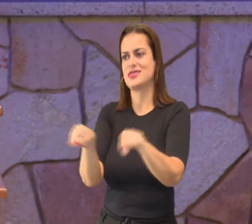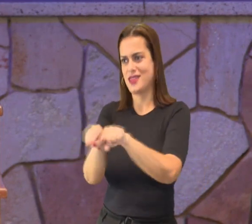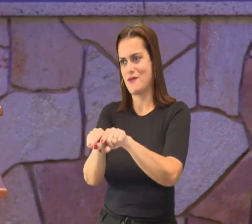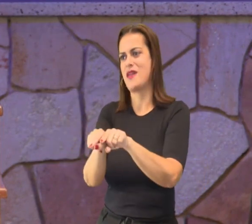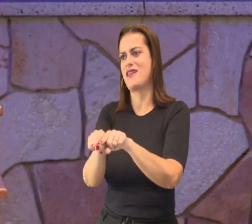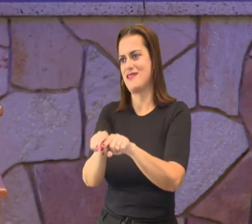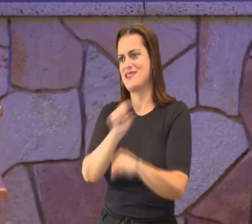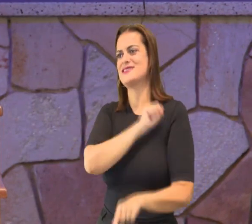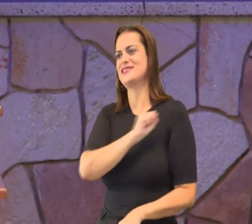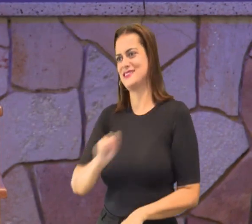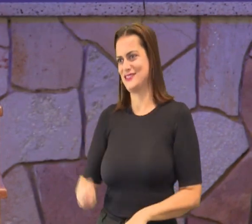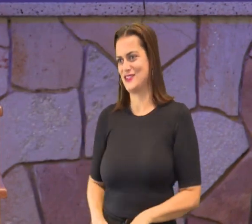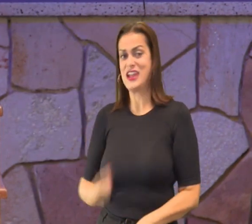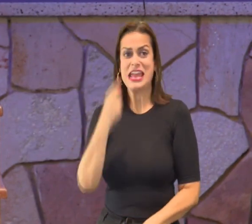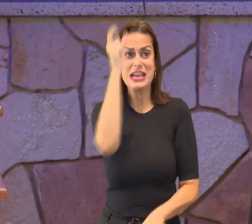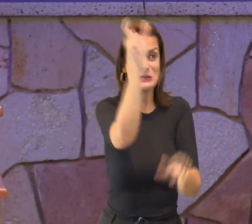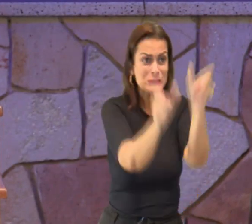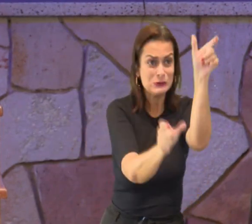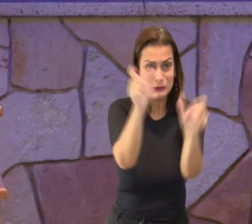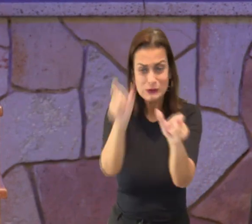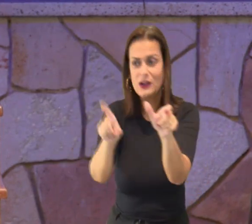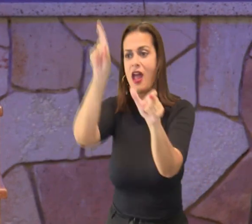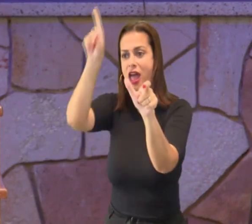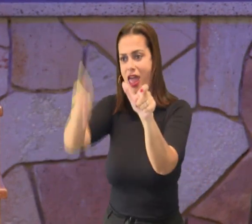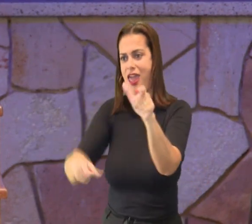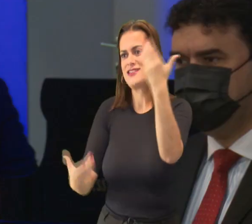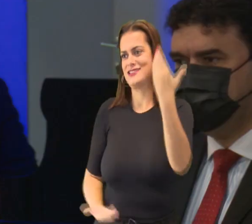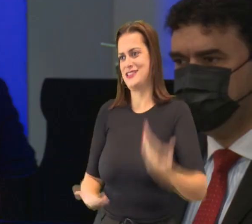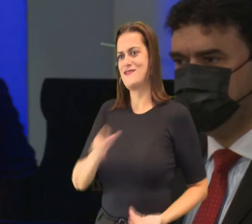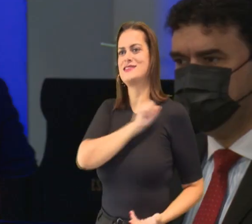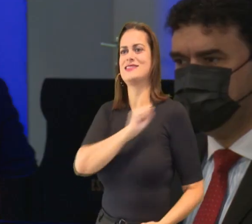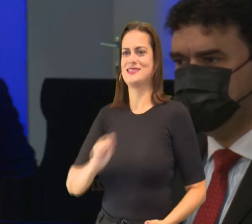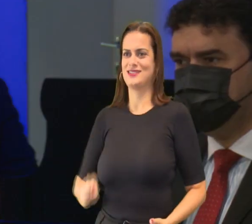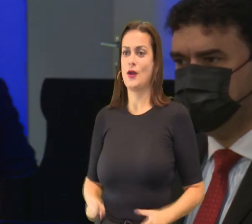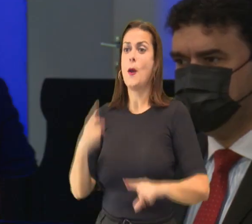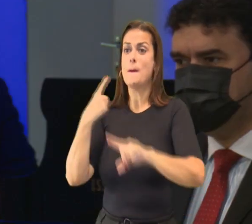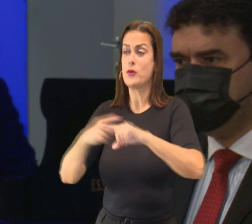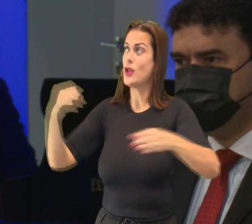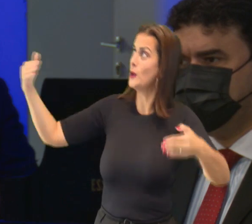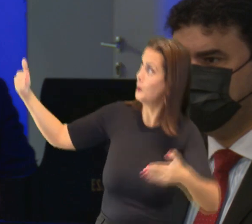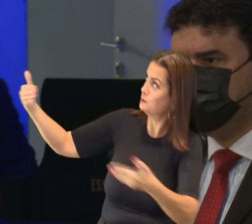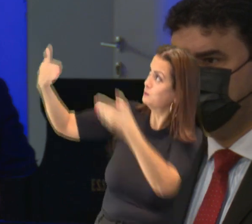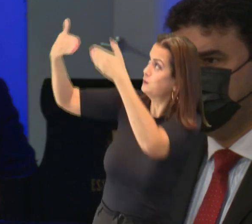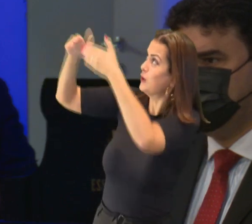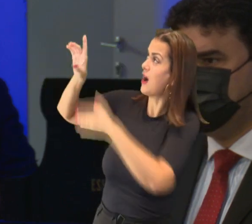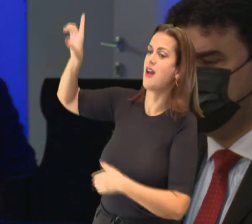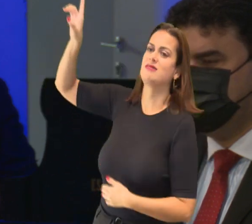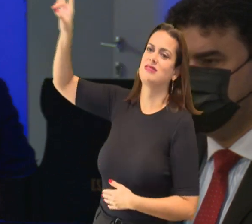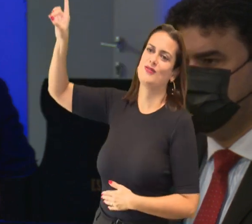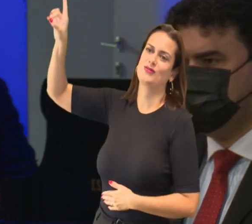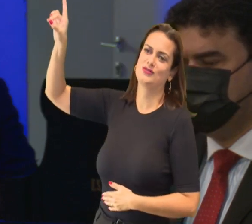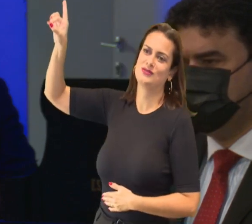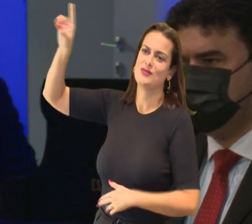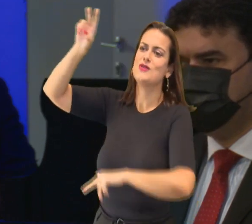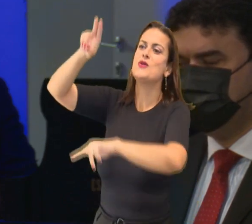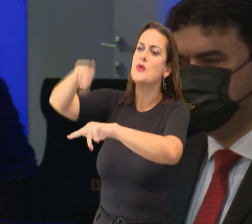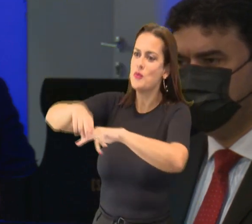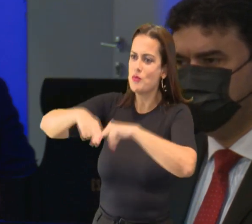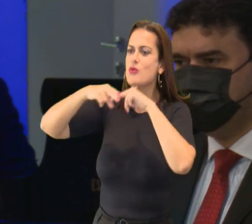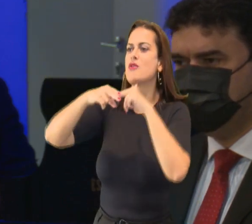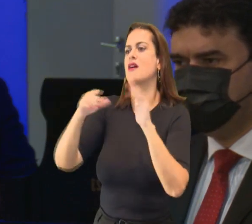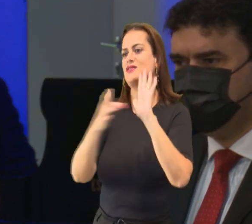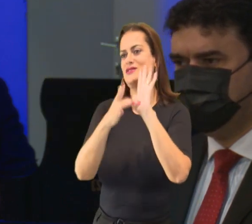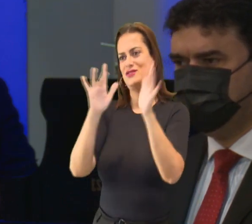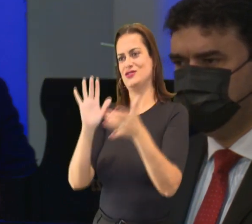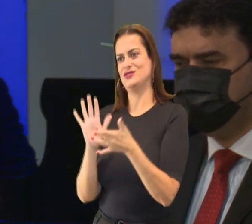universal. Cada um é sacerdote, porque nós somos ligados diretamente a Deus através da intermediação de